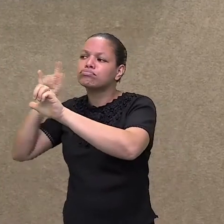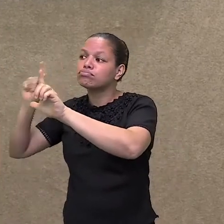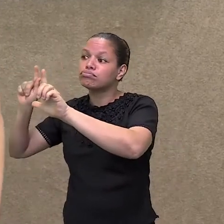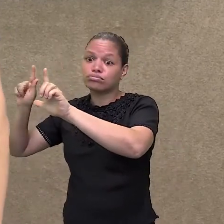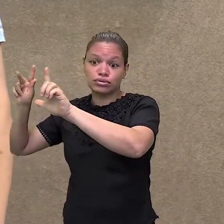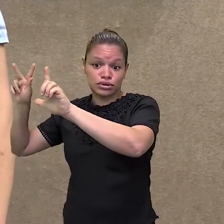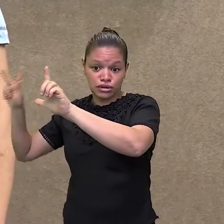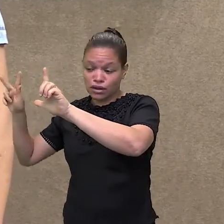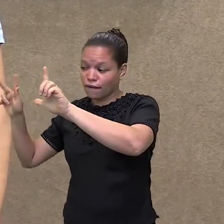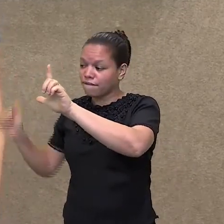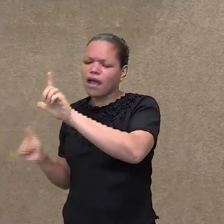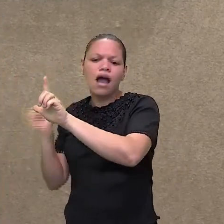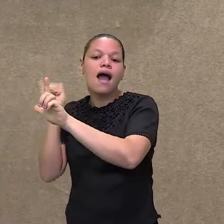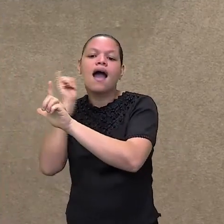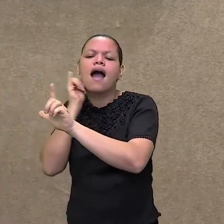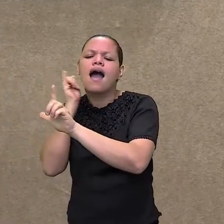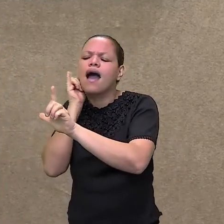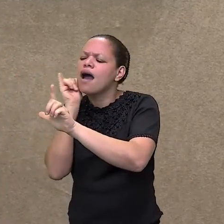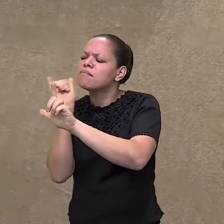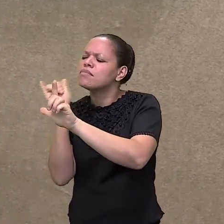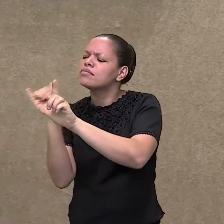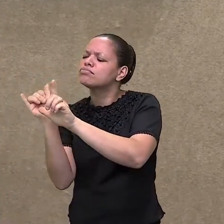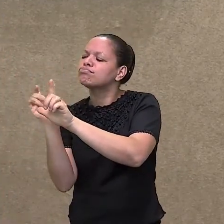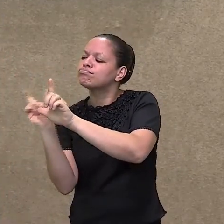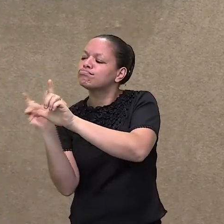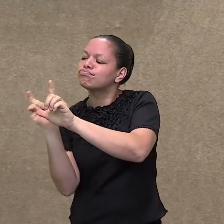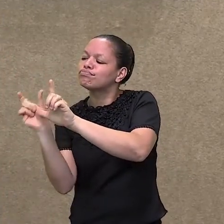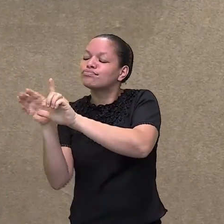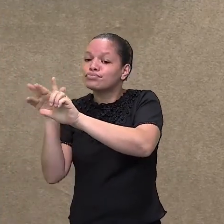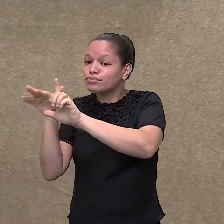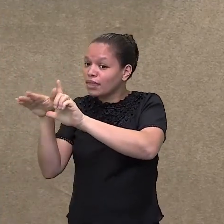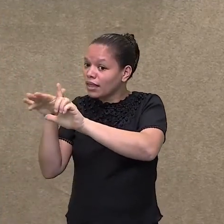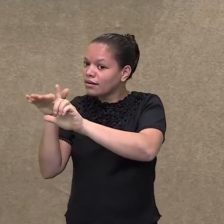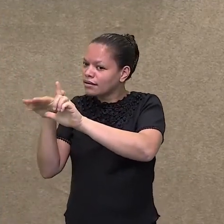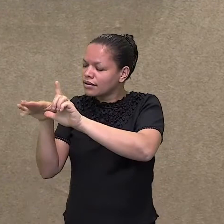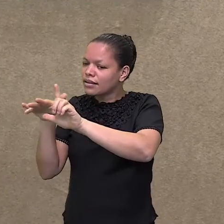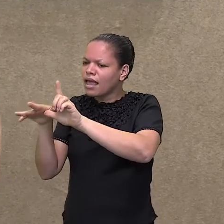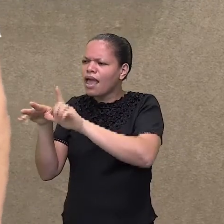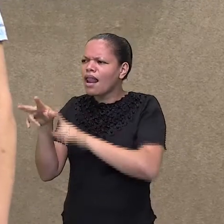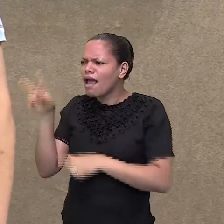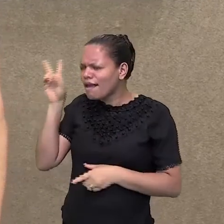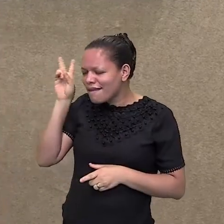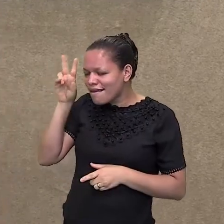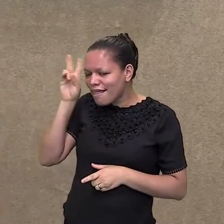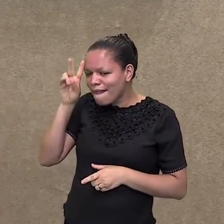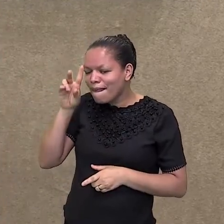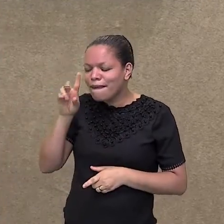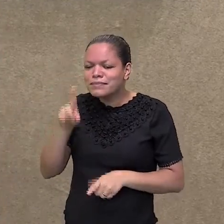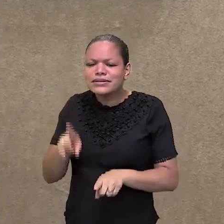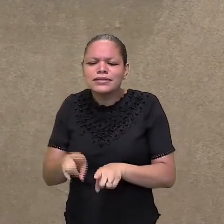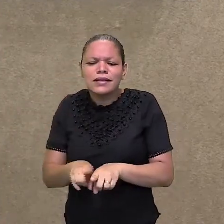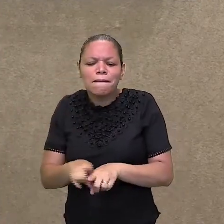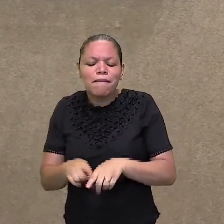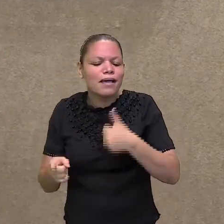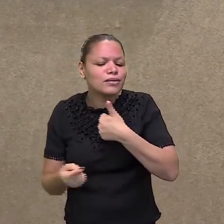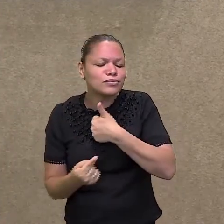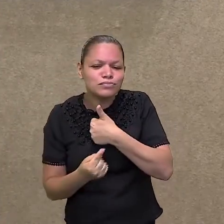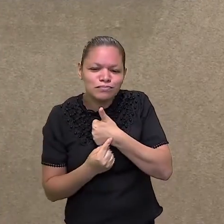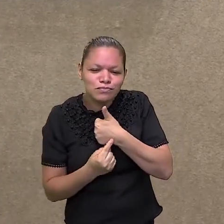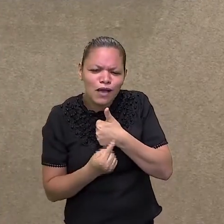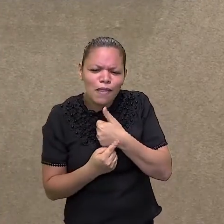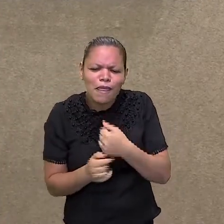a câmera do seu celular na imagem que aparece no canto da tela, se inscreva em nosso canal